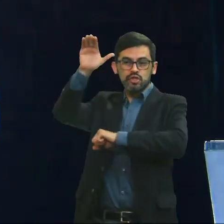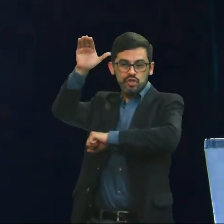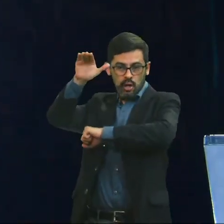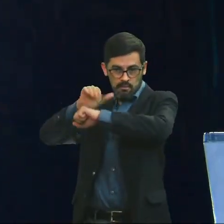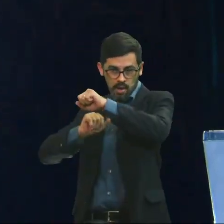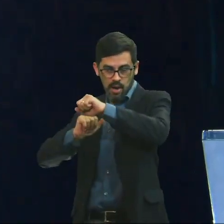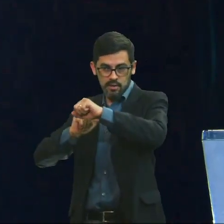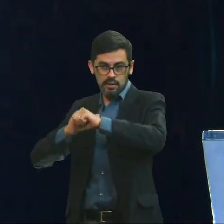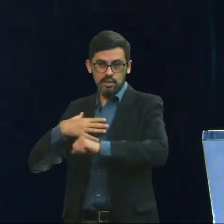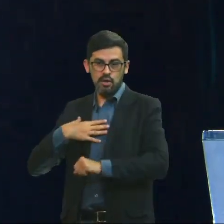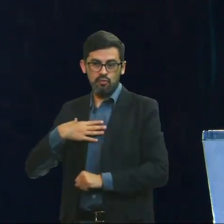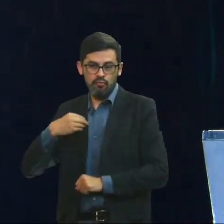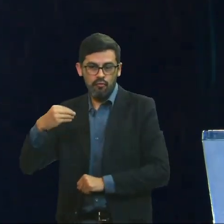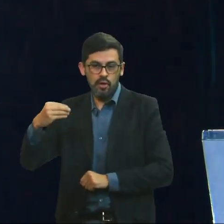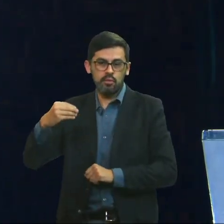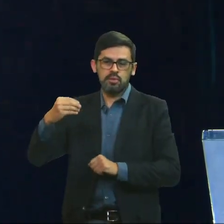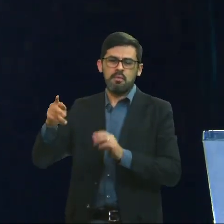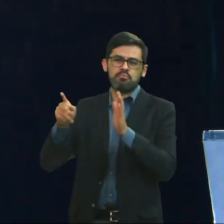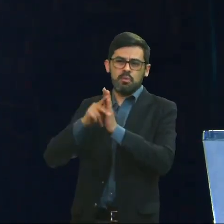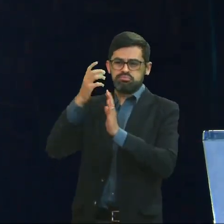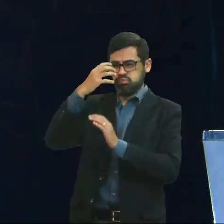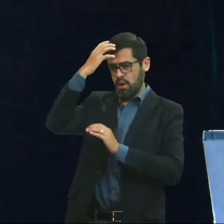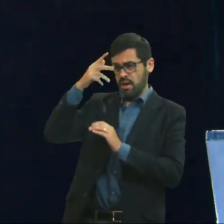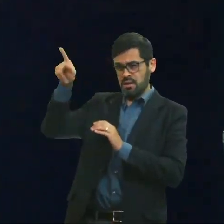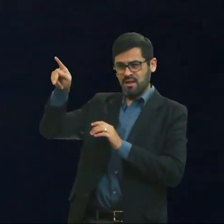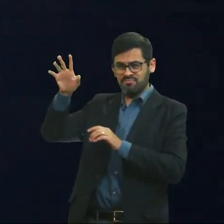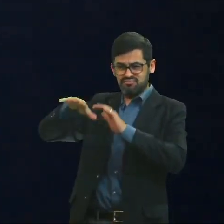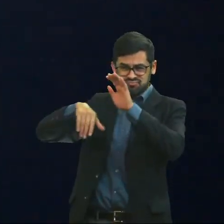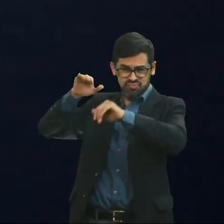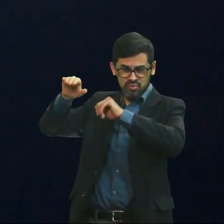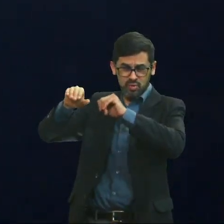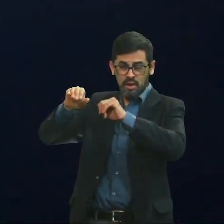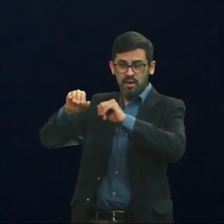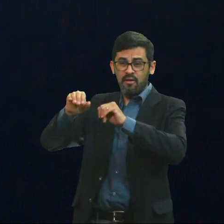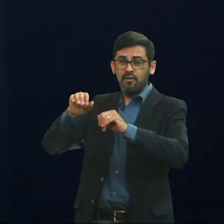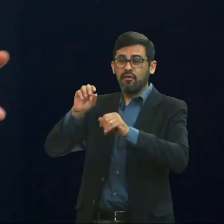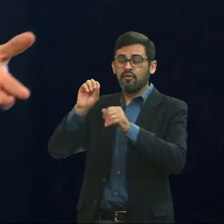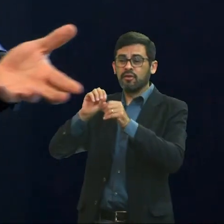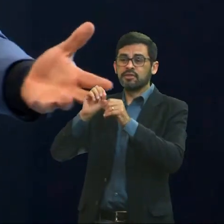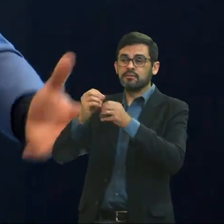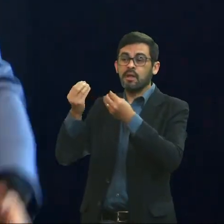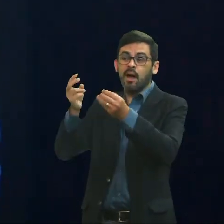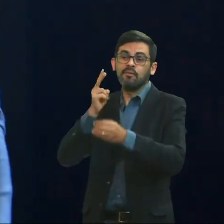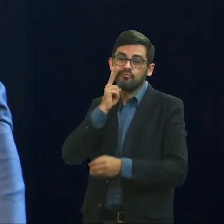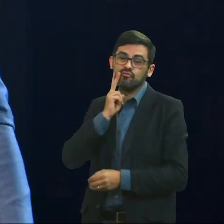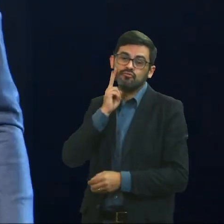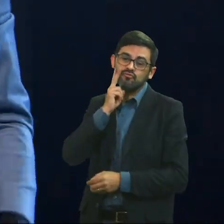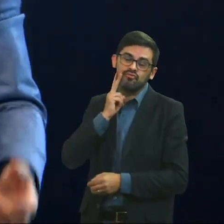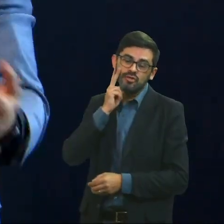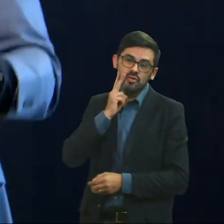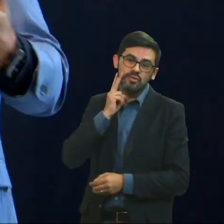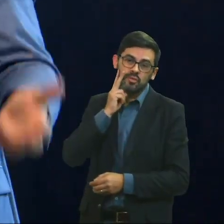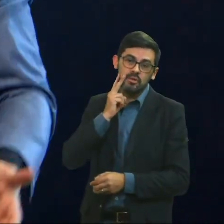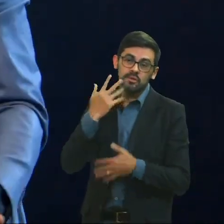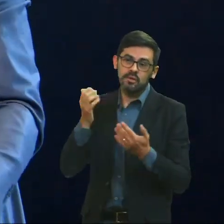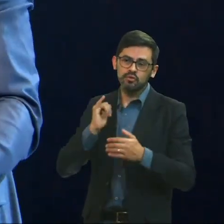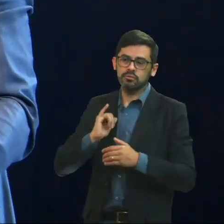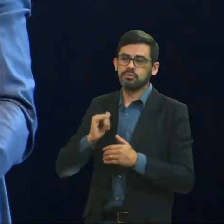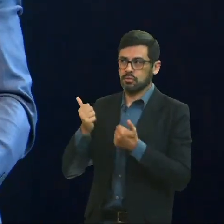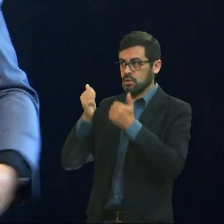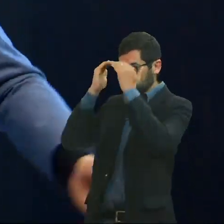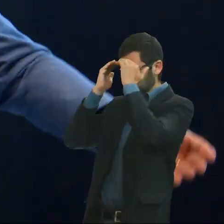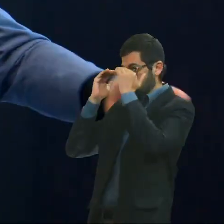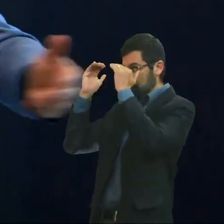um dos descendentes lá de Recabe, e manda ele oferecer vinho para ele. E então Jeremias